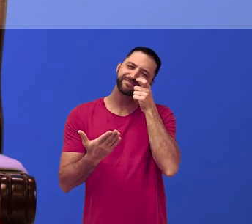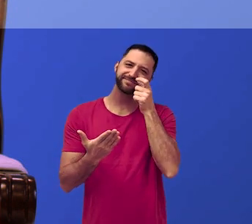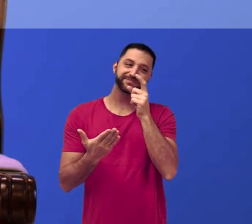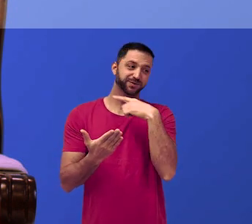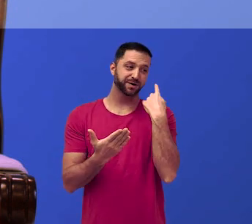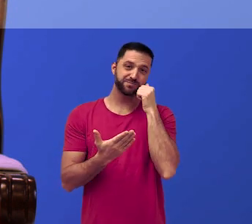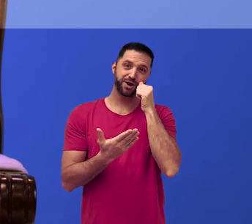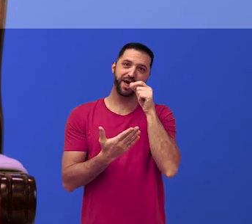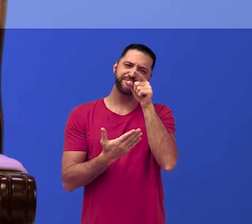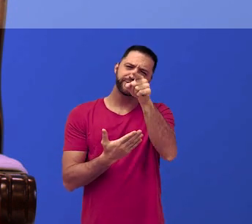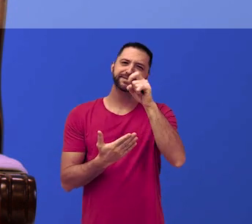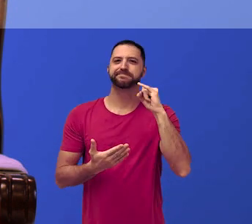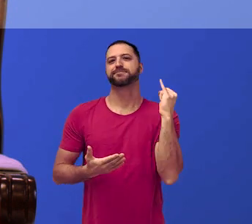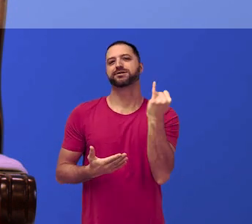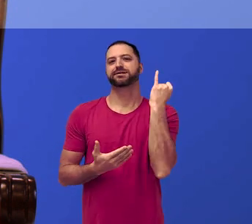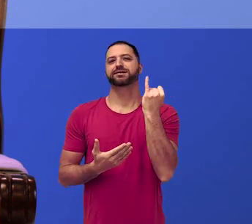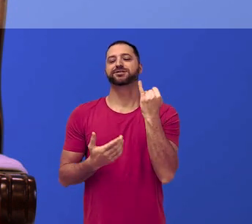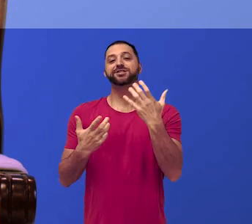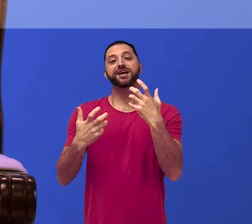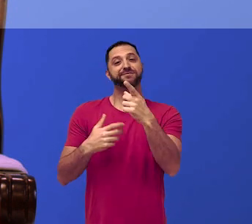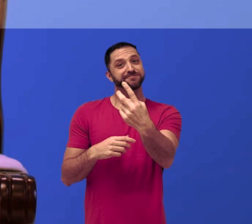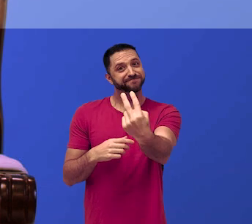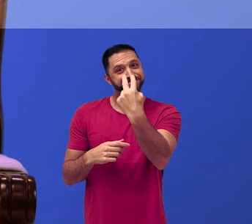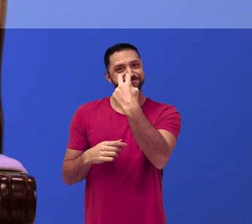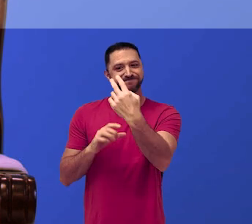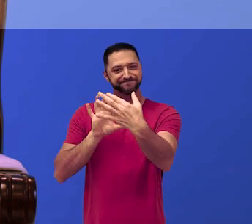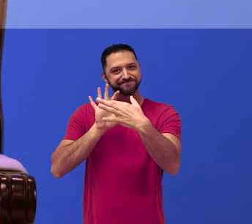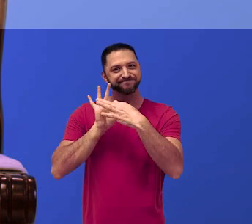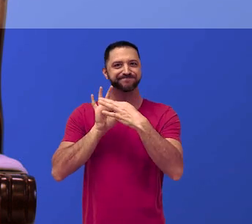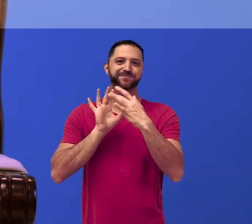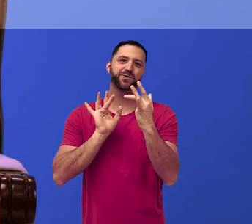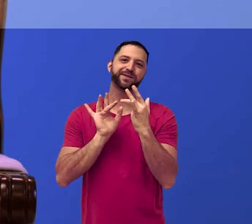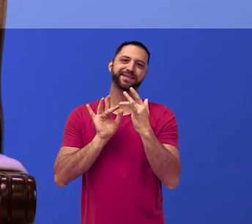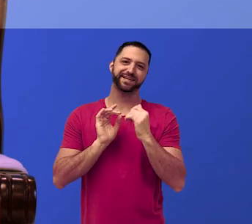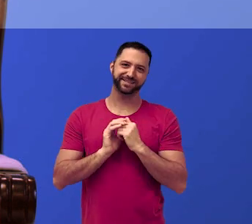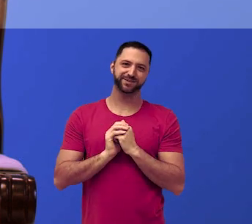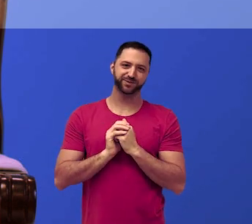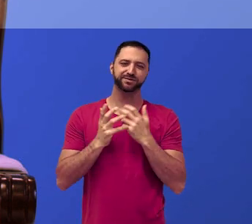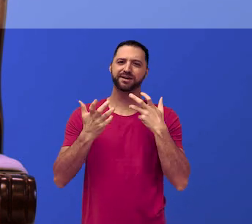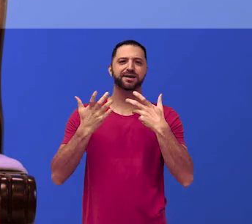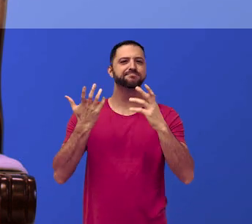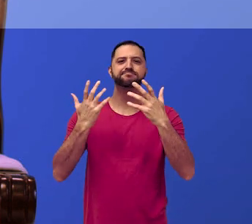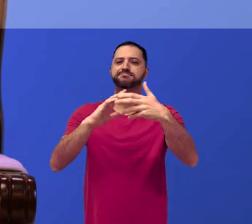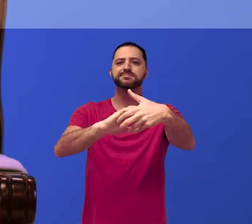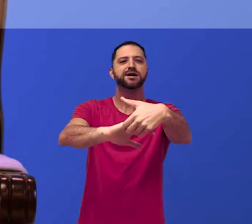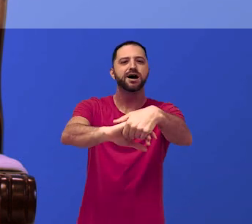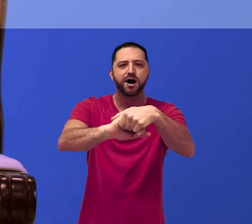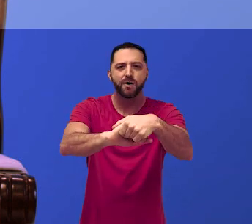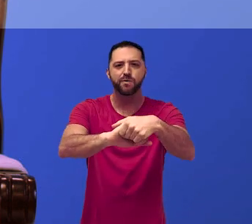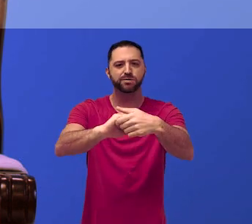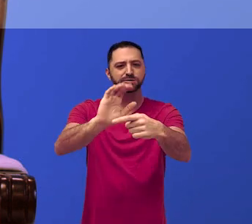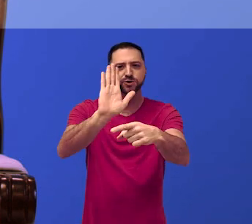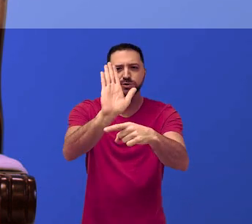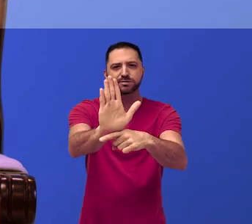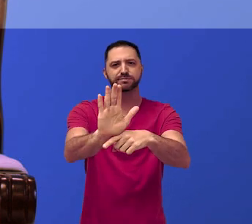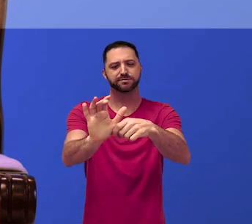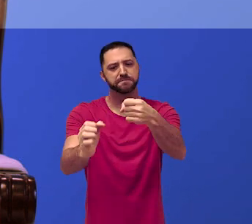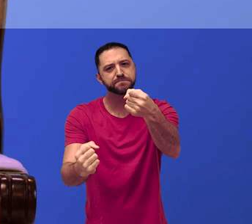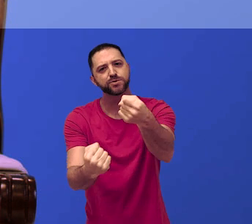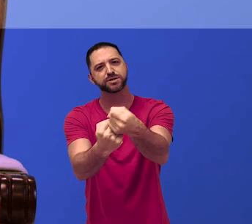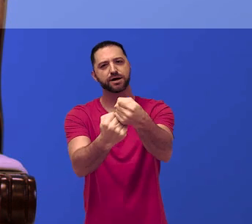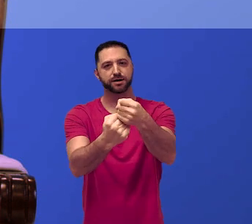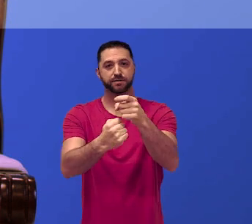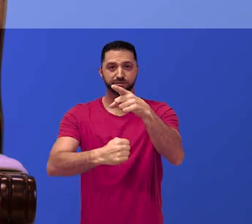importante para nós, mulheres. A gente quer estar com você, assim como a doutora falou, a gente quer te dar a mão. Quem está passando um